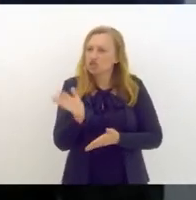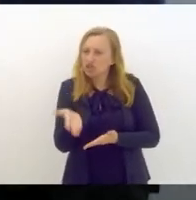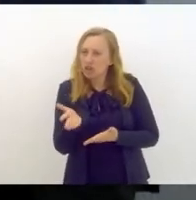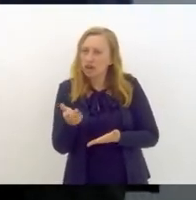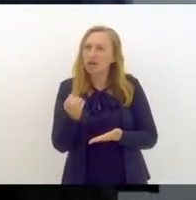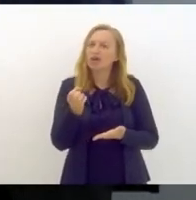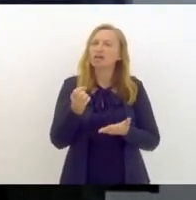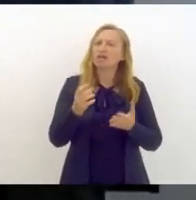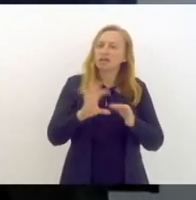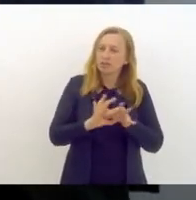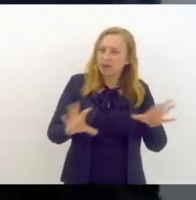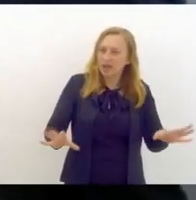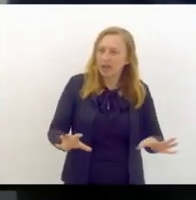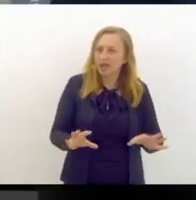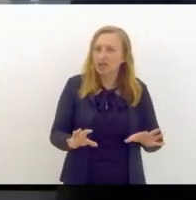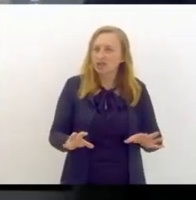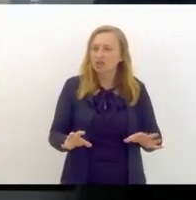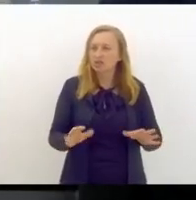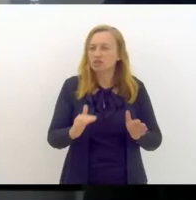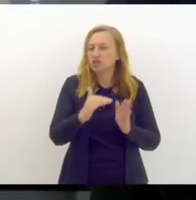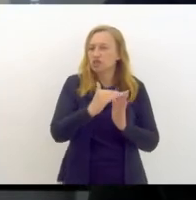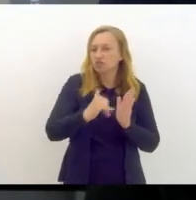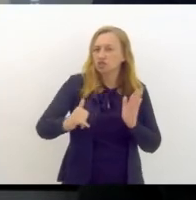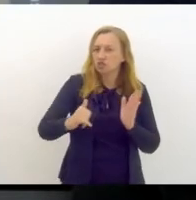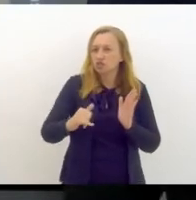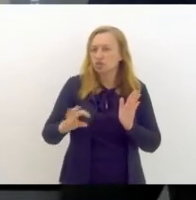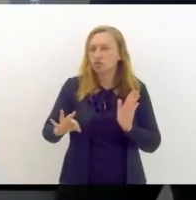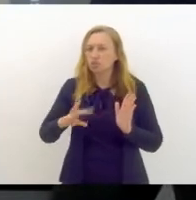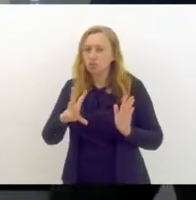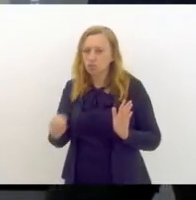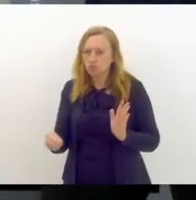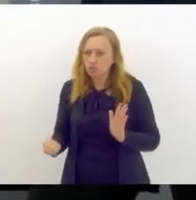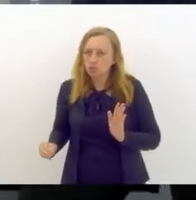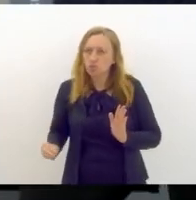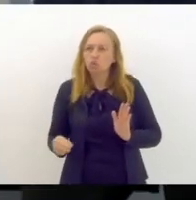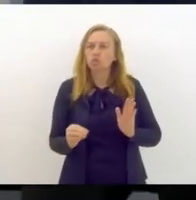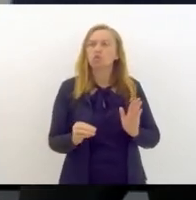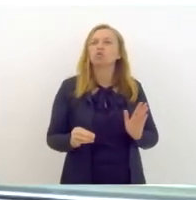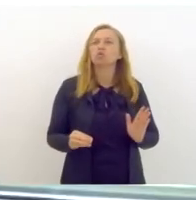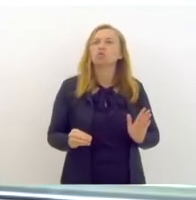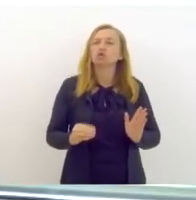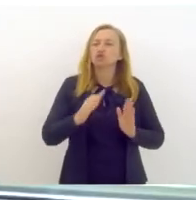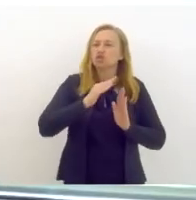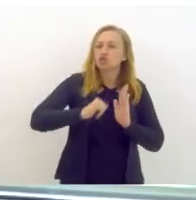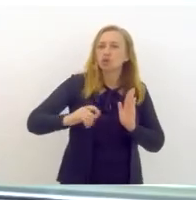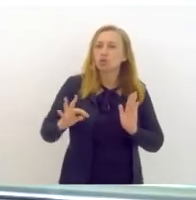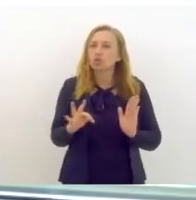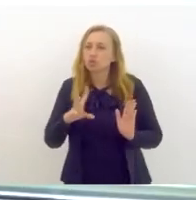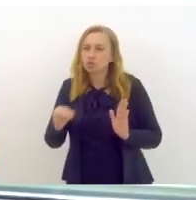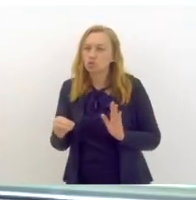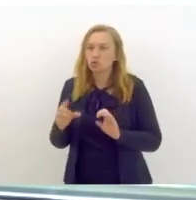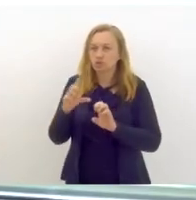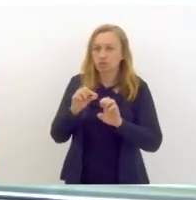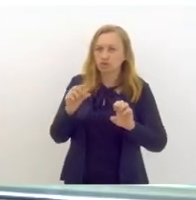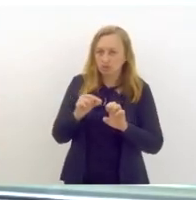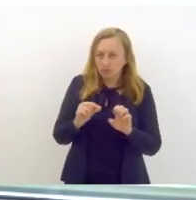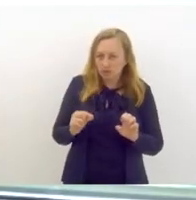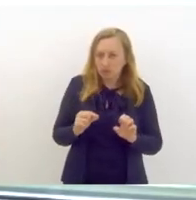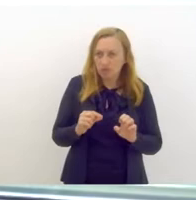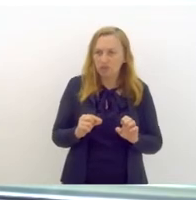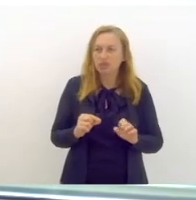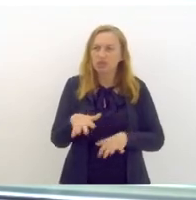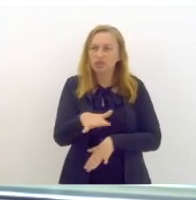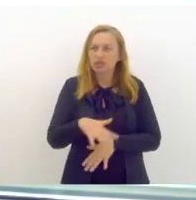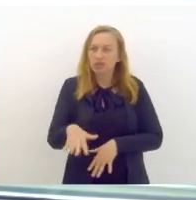já licenciados, desafetou dos limites da unidade. A gente tirou esses empreendimentos de dentro dos limites da